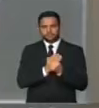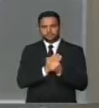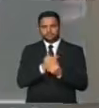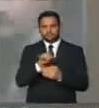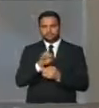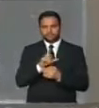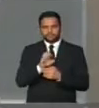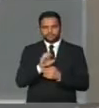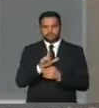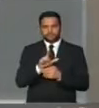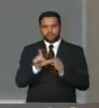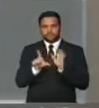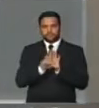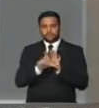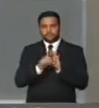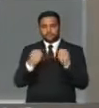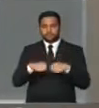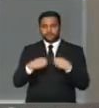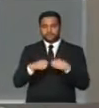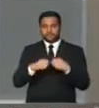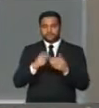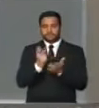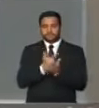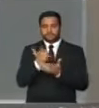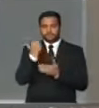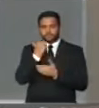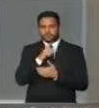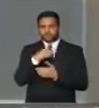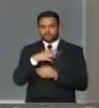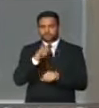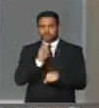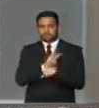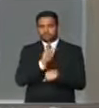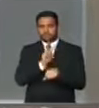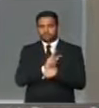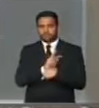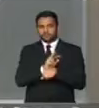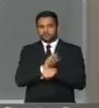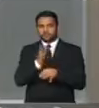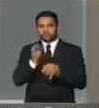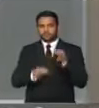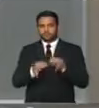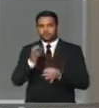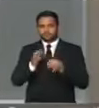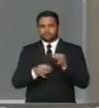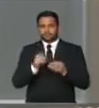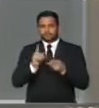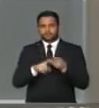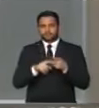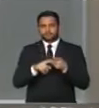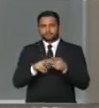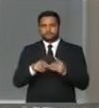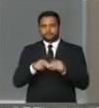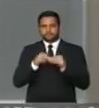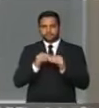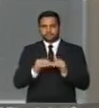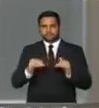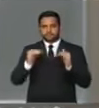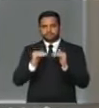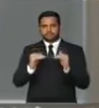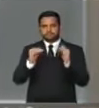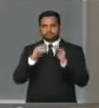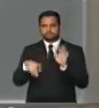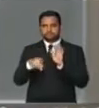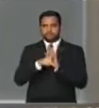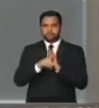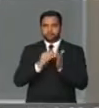do devido processo legal, onde haverá condição de defesa e julgamento por instâncias próprias